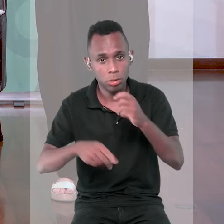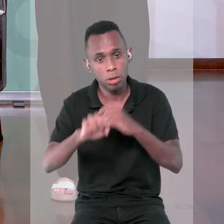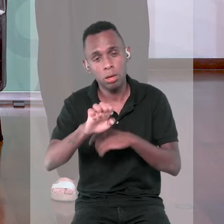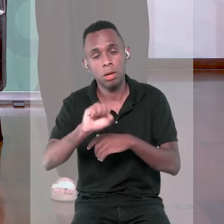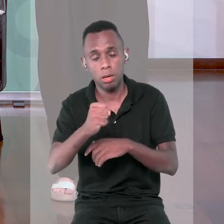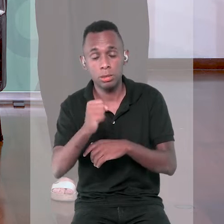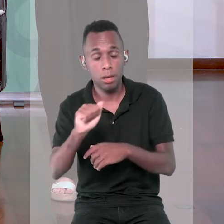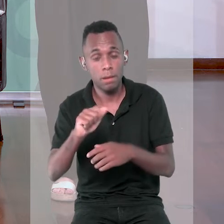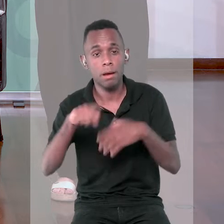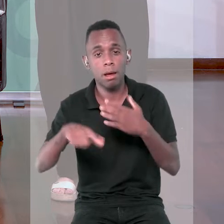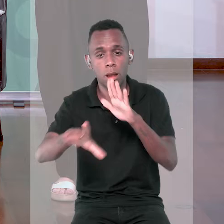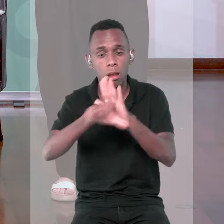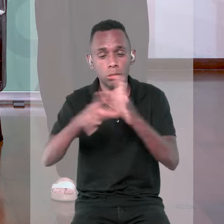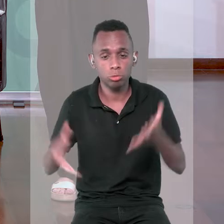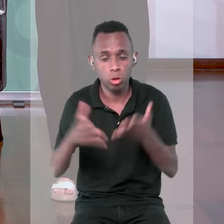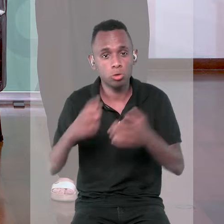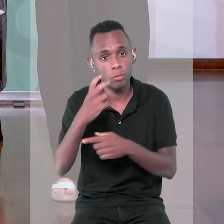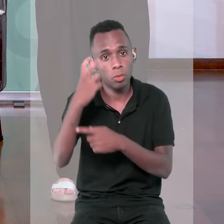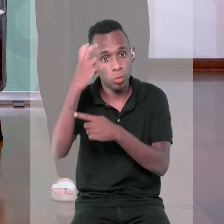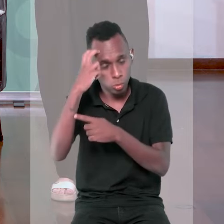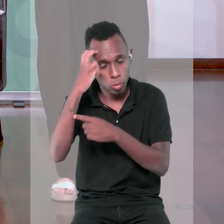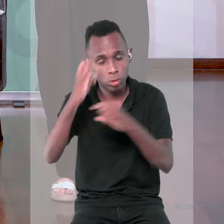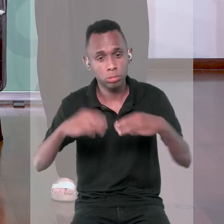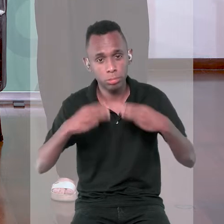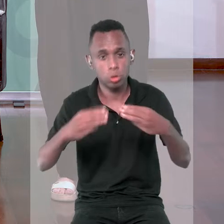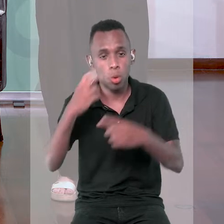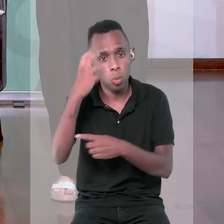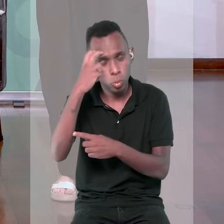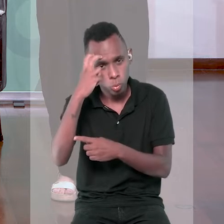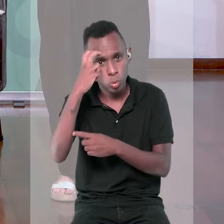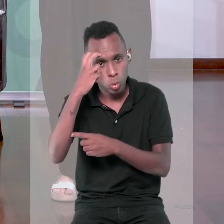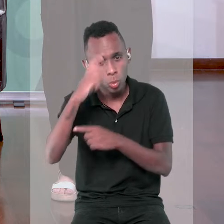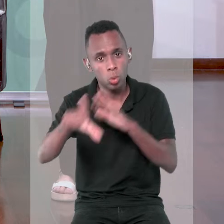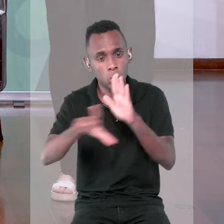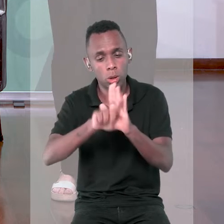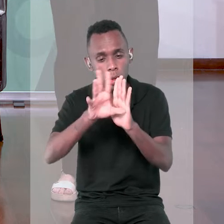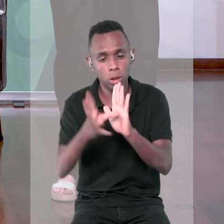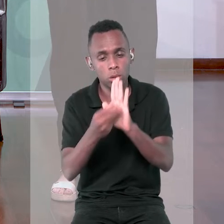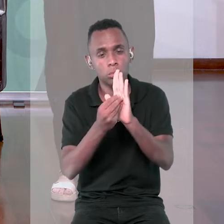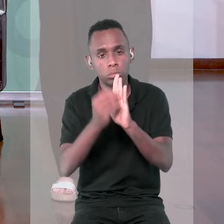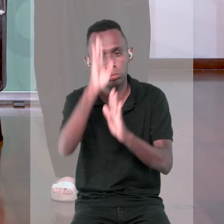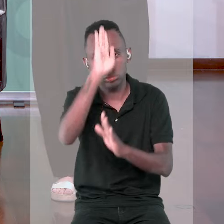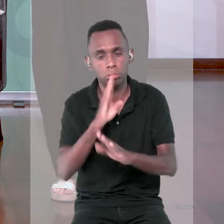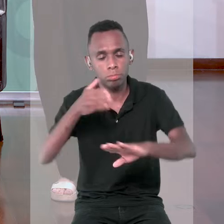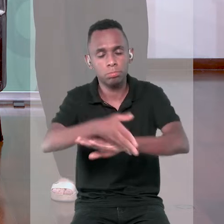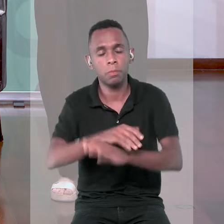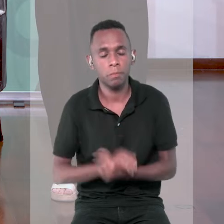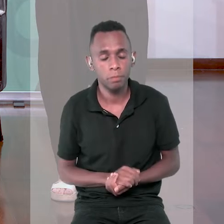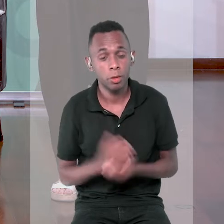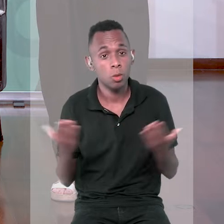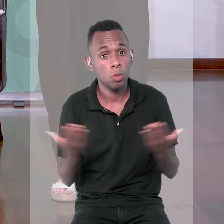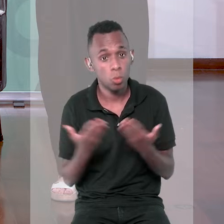S.A., via Lei de Incentivo à Cultura do Ministério da Cultura, Lei Rouanet, entrada franca.